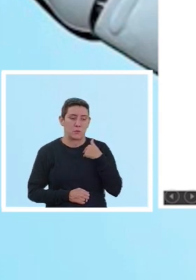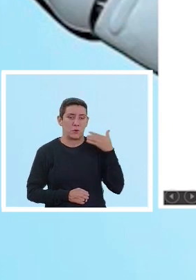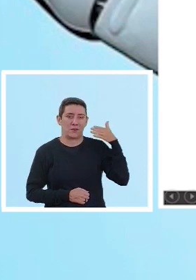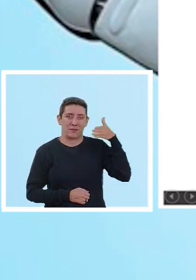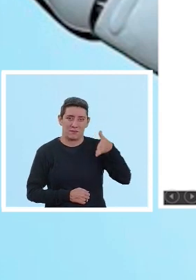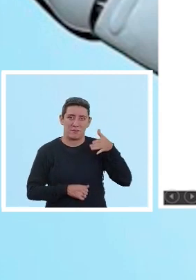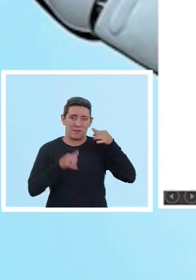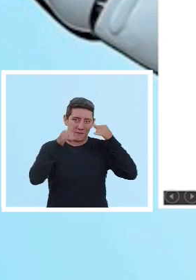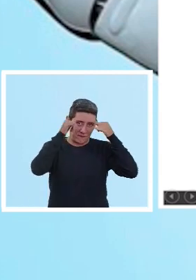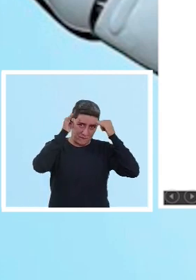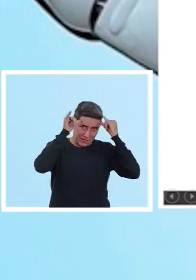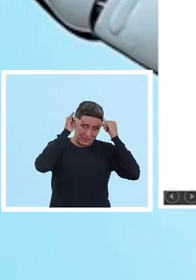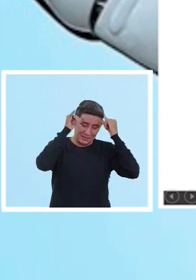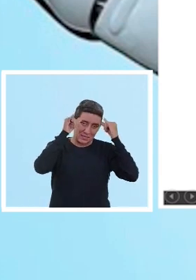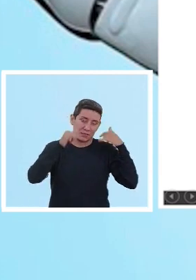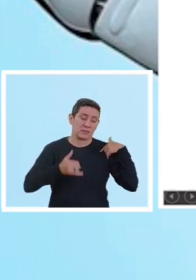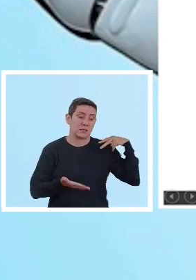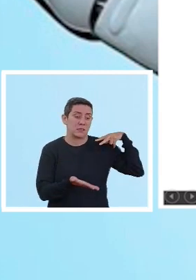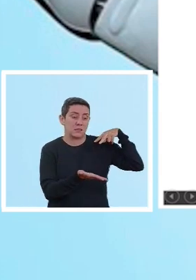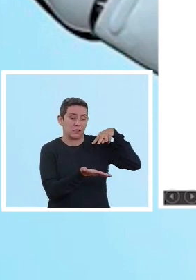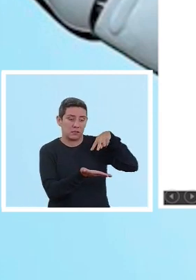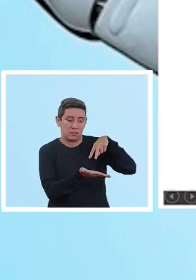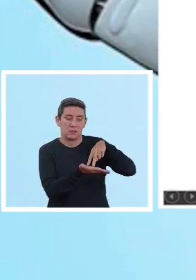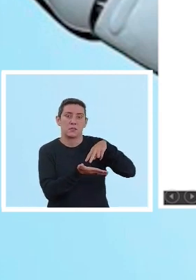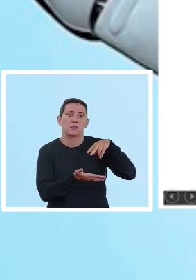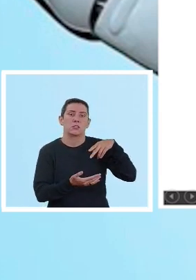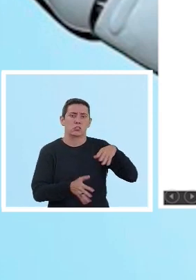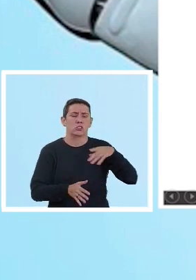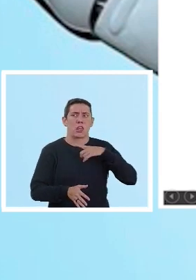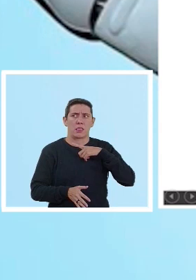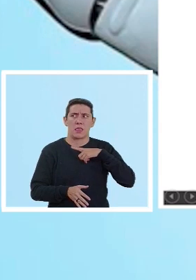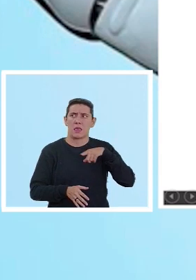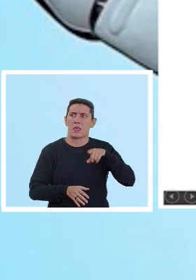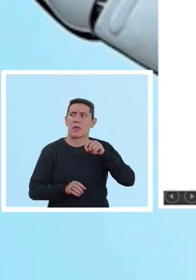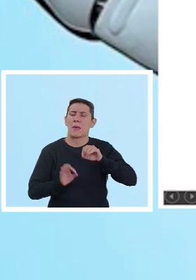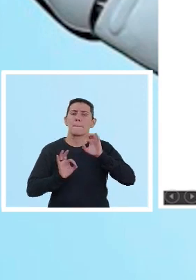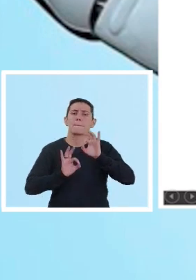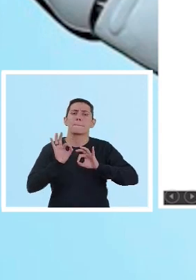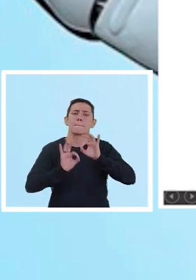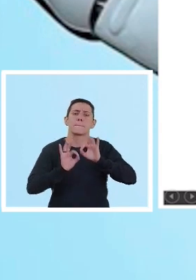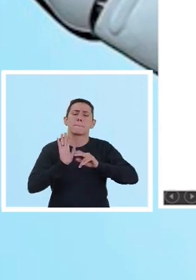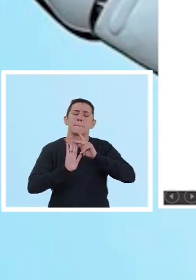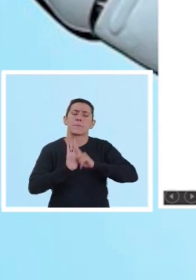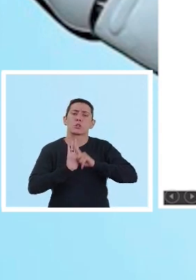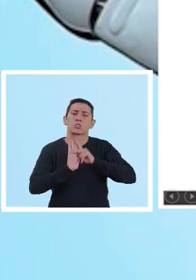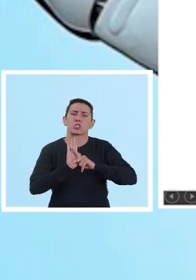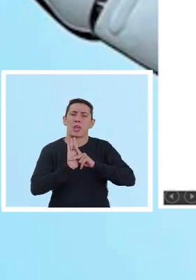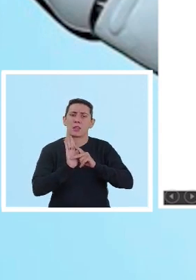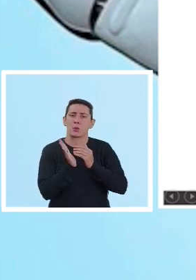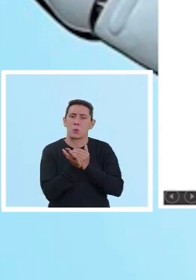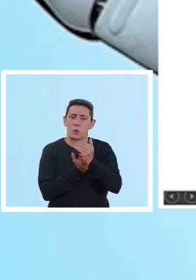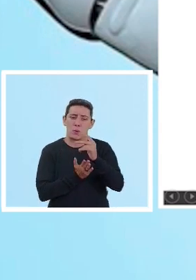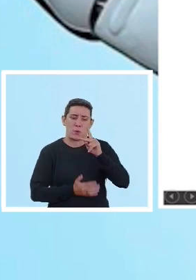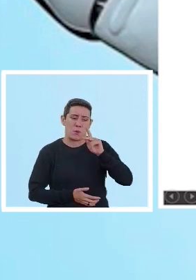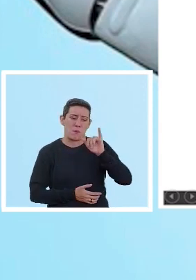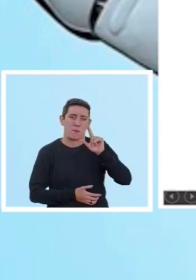Essa solução essa solução piloto ela está implantada desde Maio desse ano numa fazenda em Rio Verde